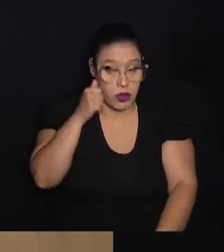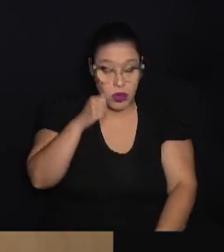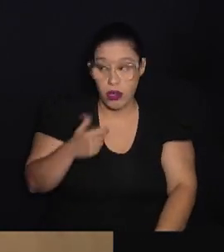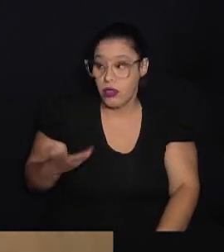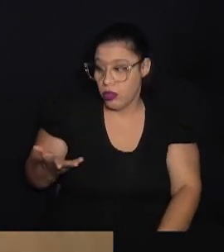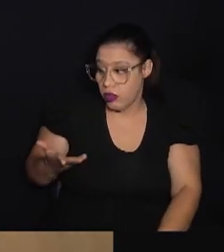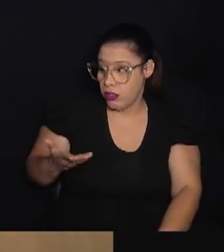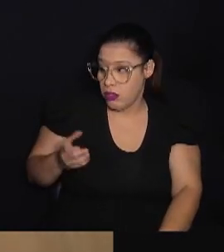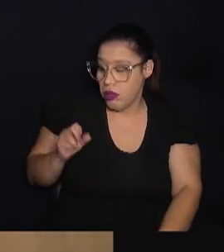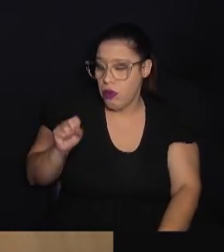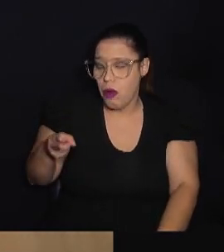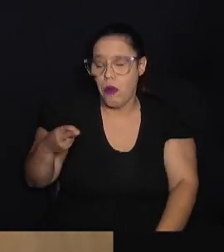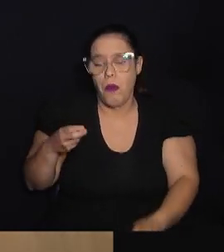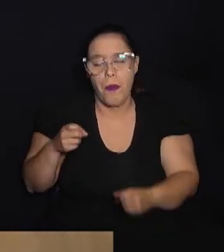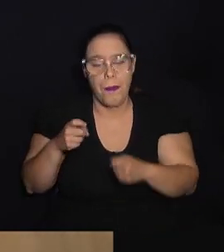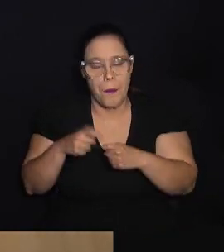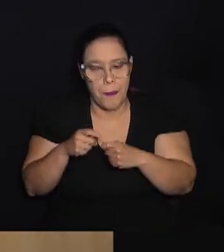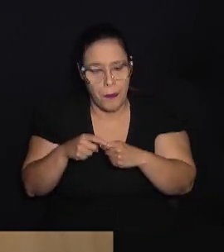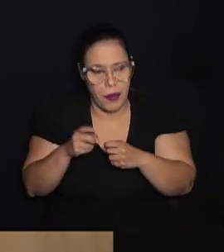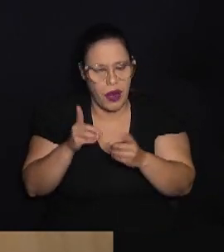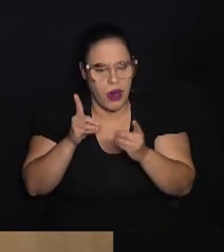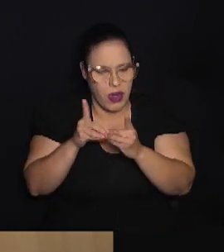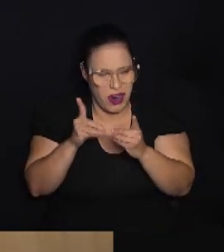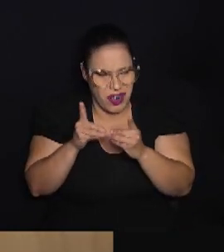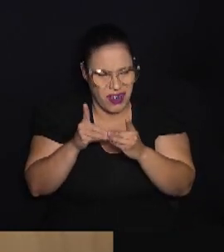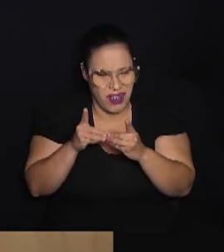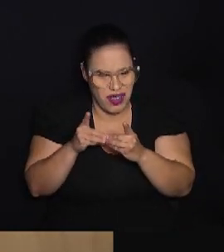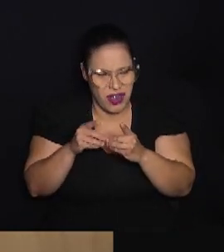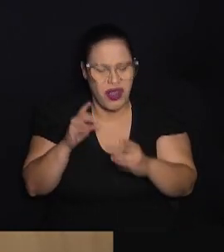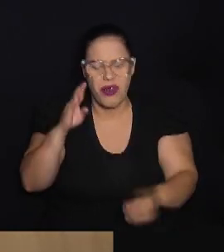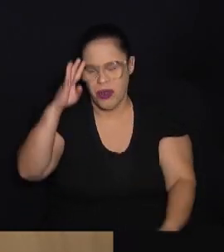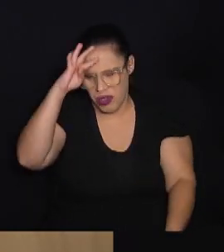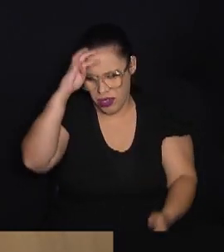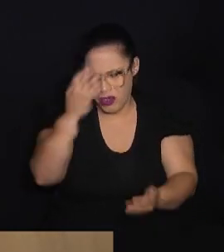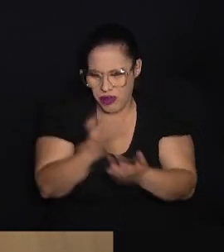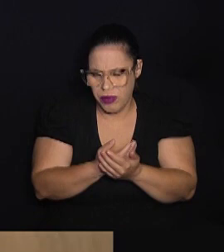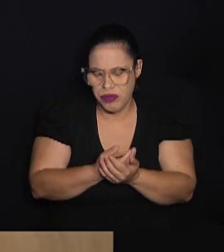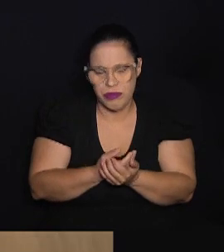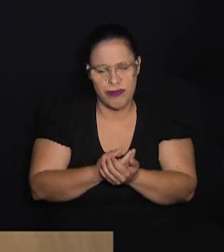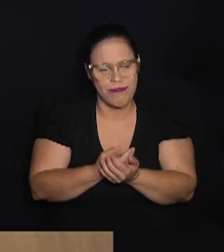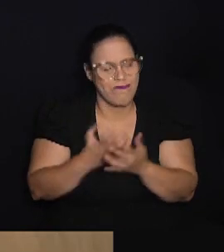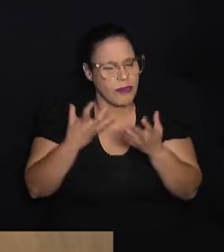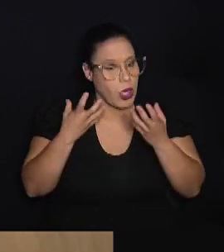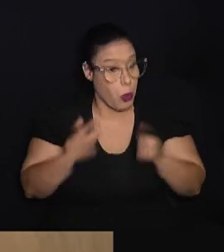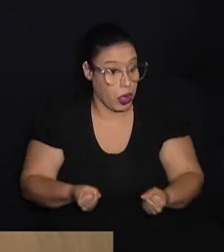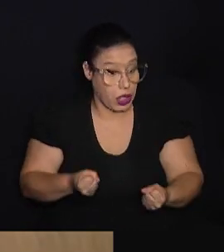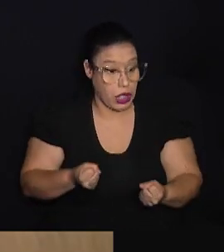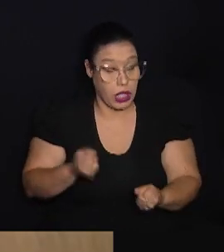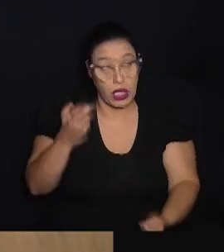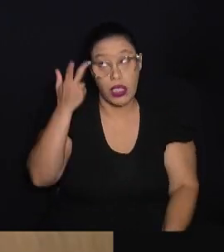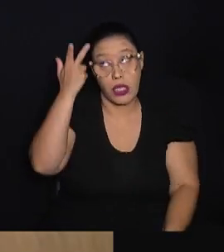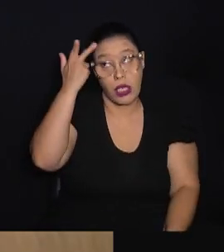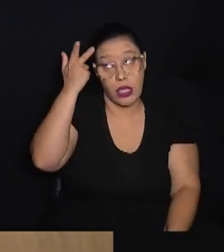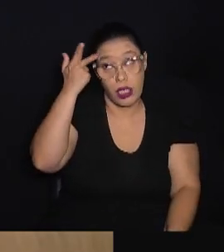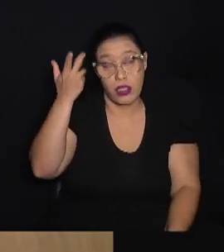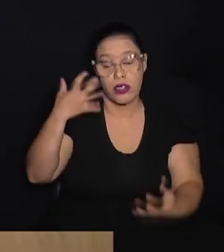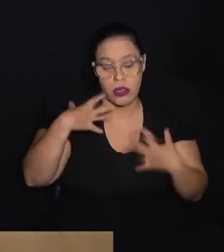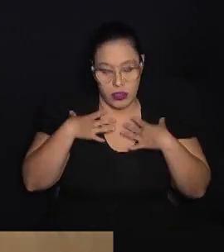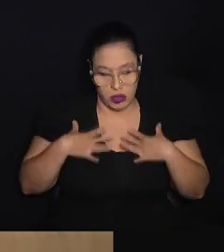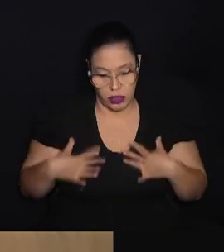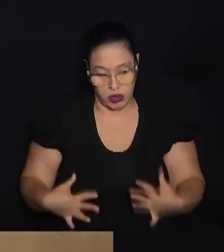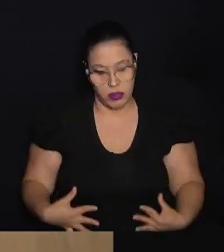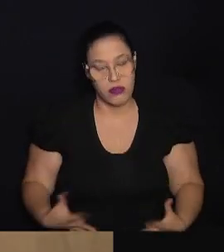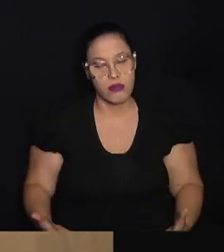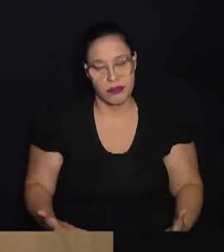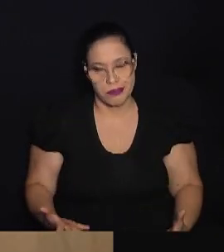ajuda, ou marque com seu médico de confiança, vá atrás, não aceite algo que não esteja normal no seu corpo. E, como eu